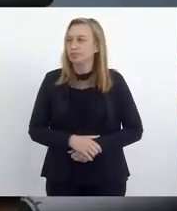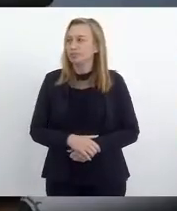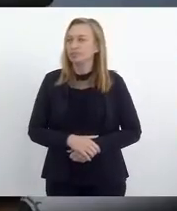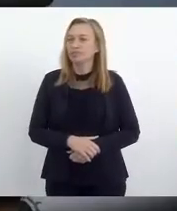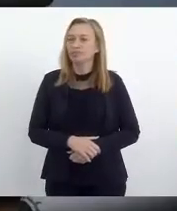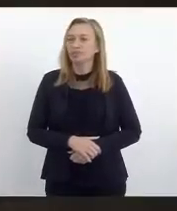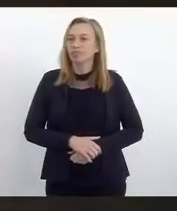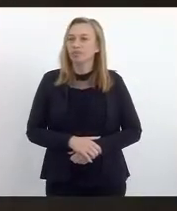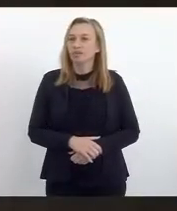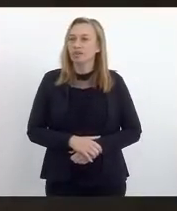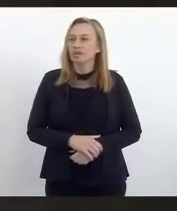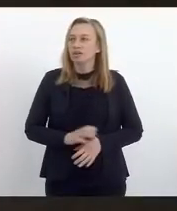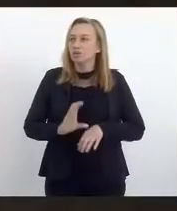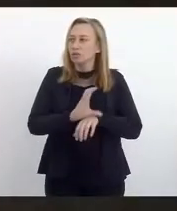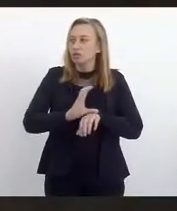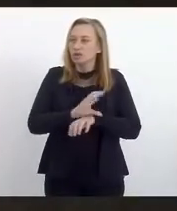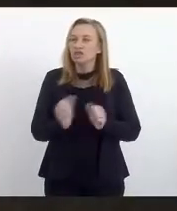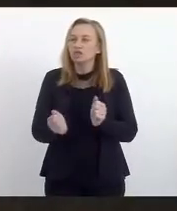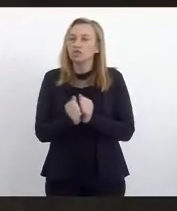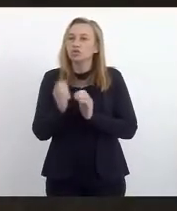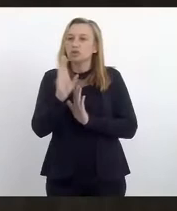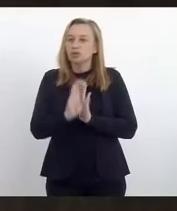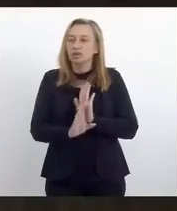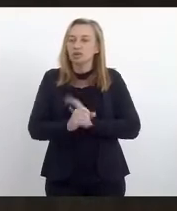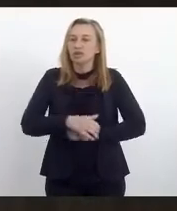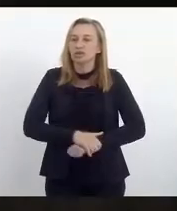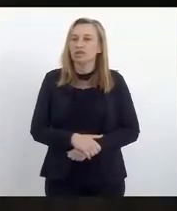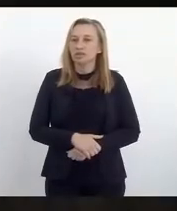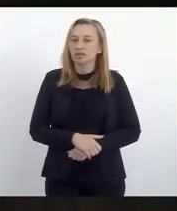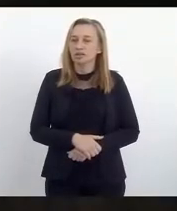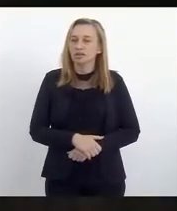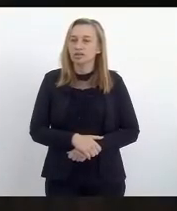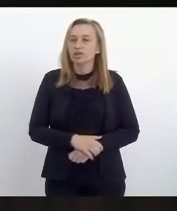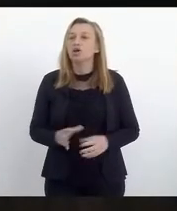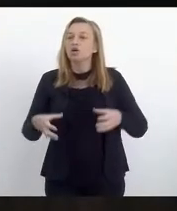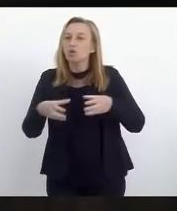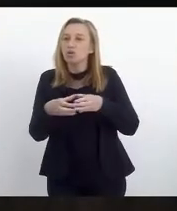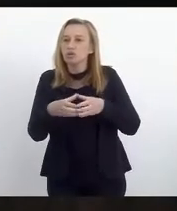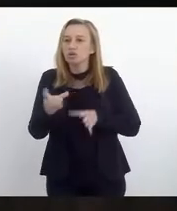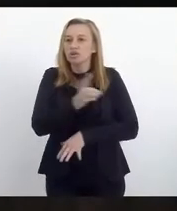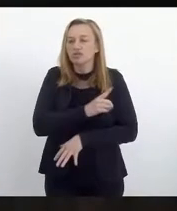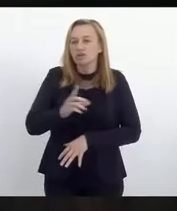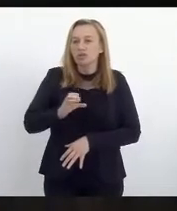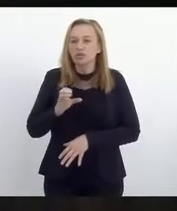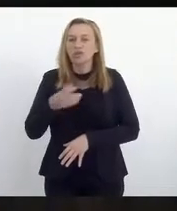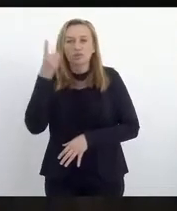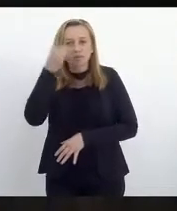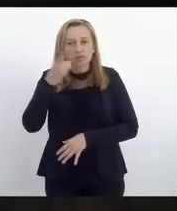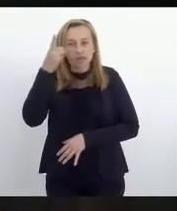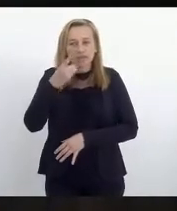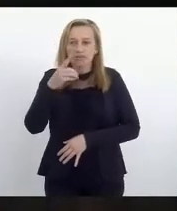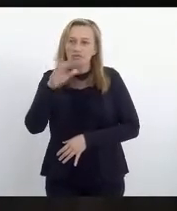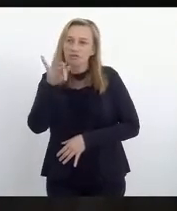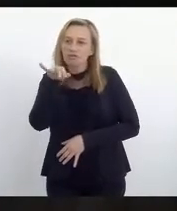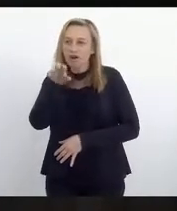O parecer é pela constitucionalidade com emendas. Pela Comissão de Defesa do Consumidor, deputado Fábio